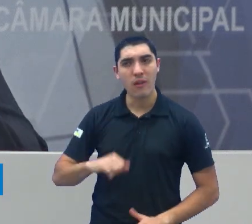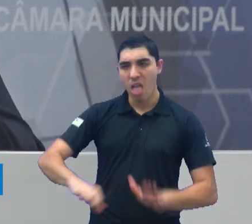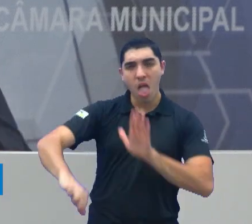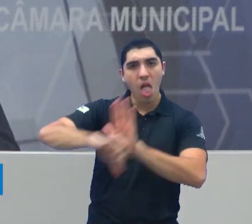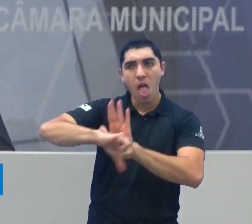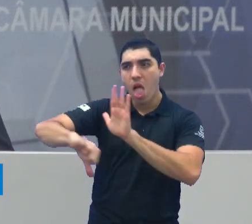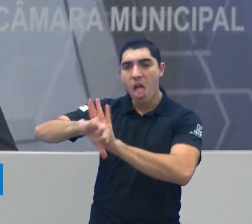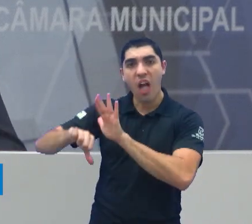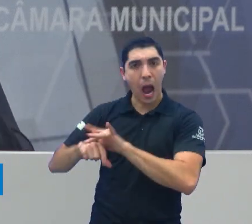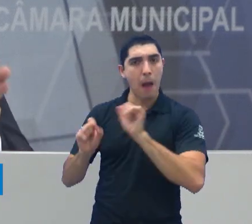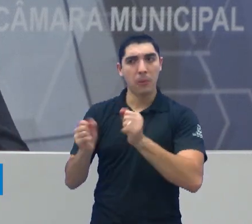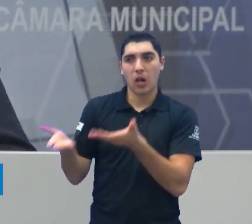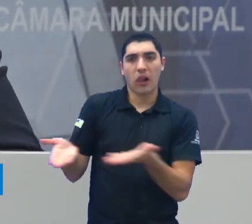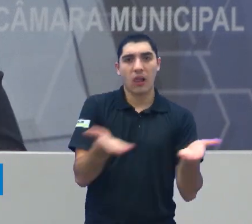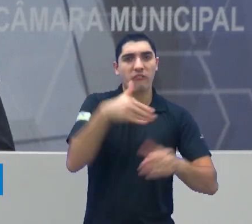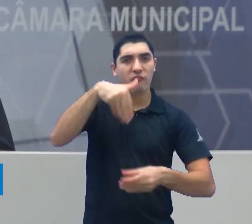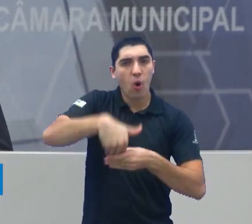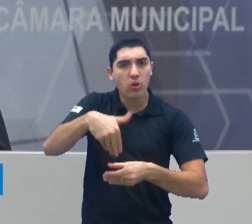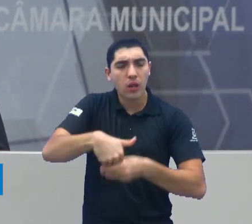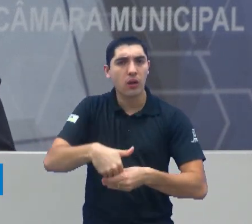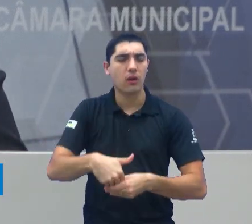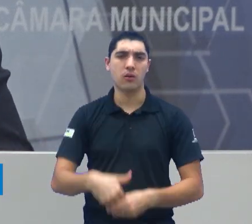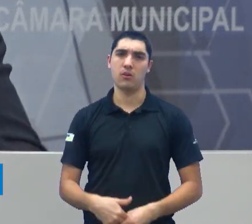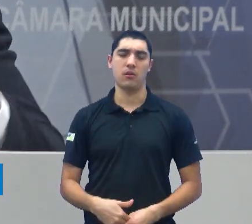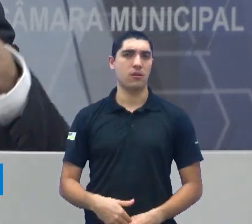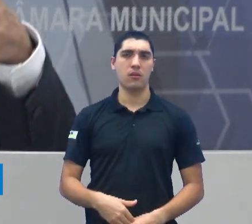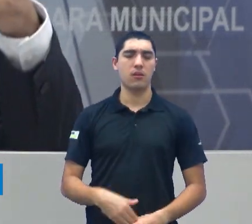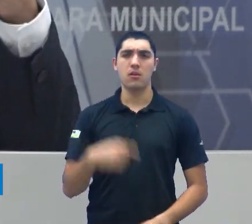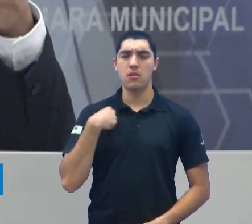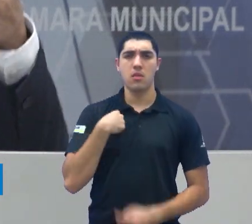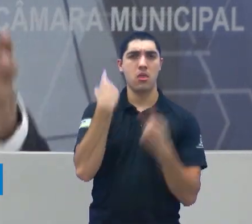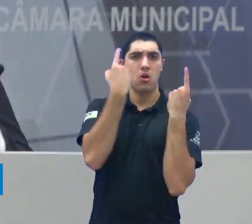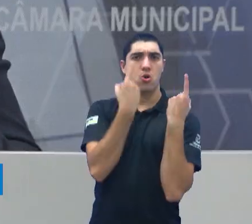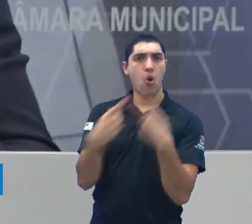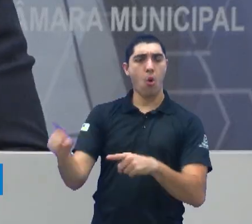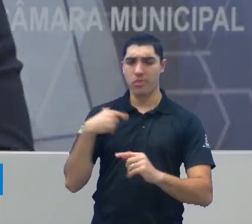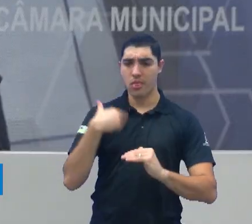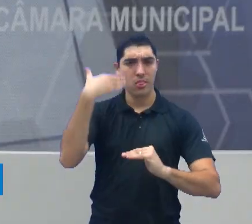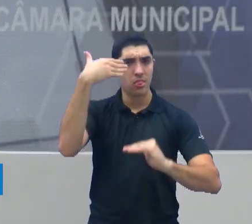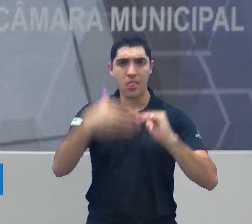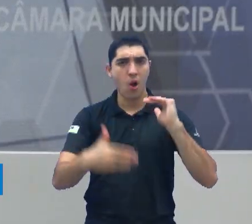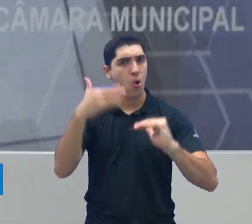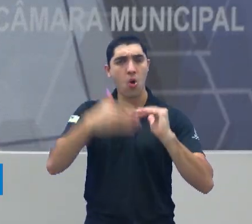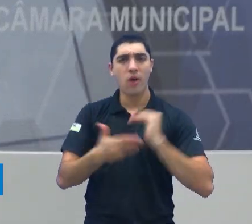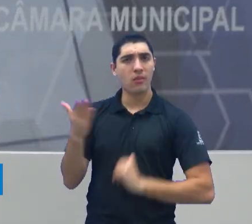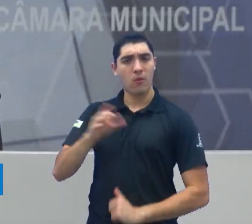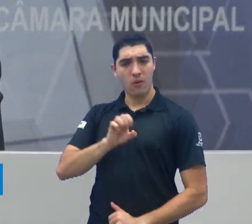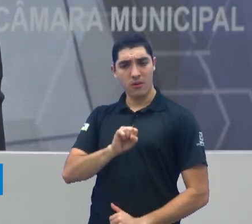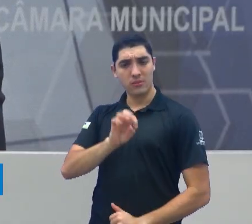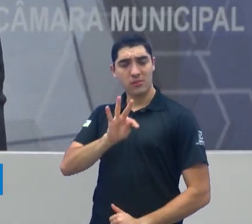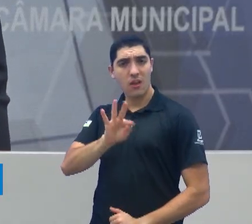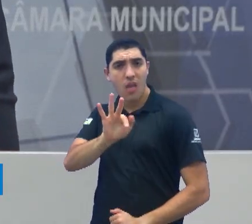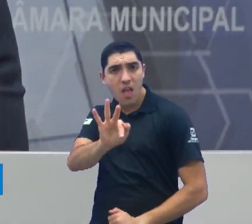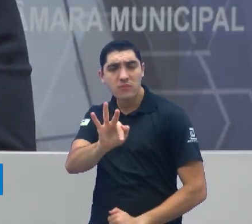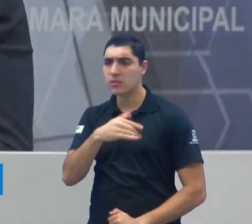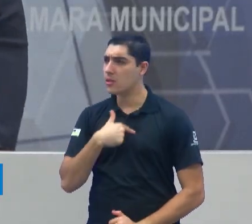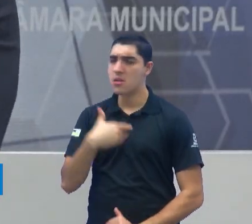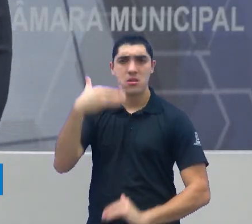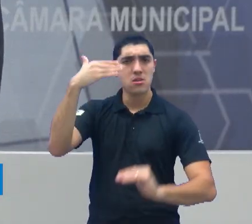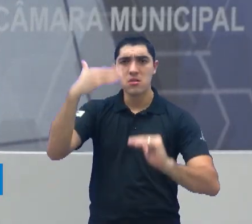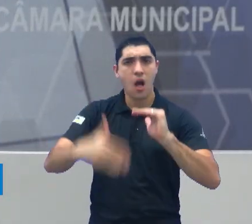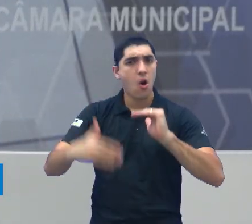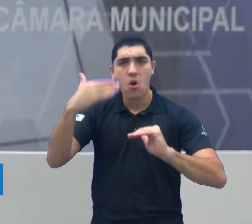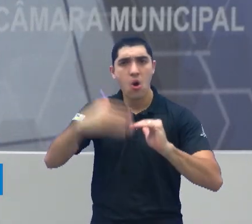nosso repúdio ao Tribunal Superior Eleitoral por essa atitude, tendo em vista que o próprio governo federal lança